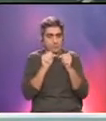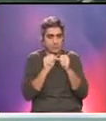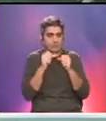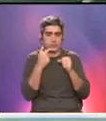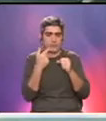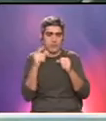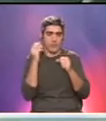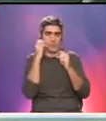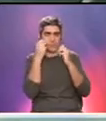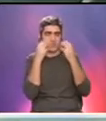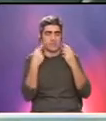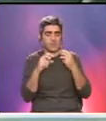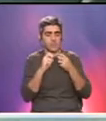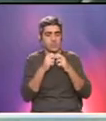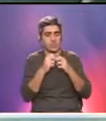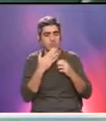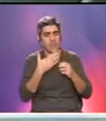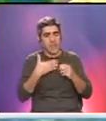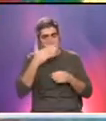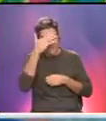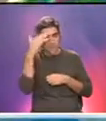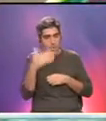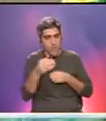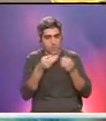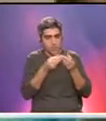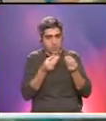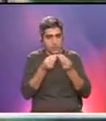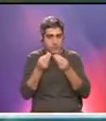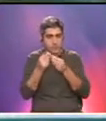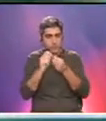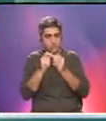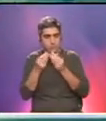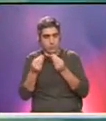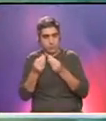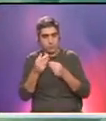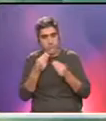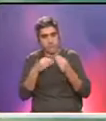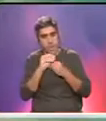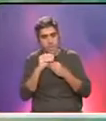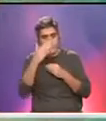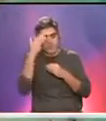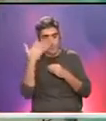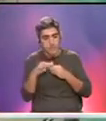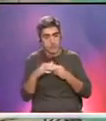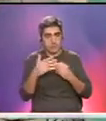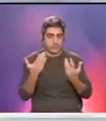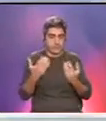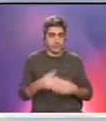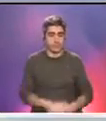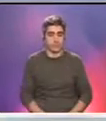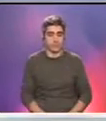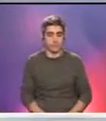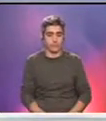isso também vai acarretar uma dificuldade na fundo acrescida ao caso que temos hoje.